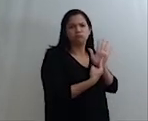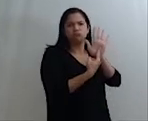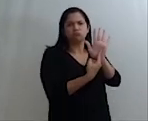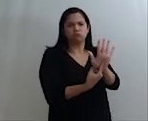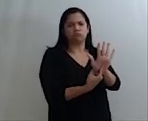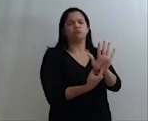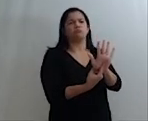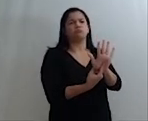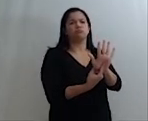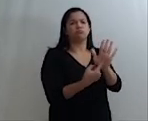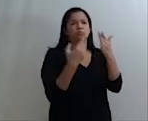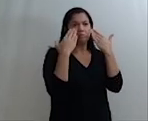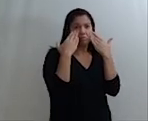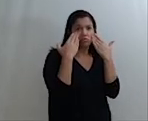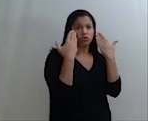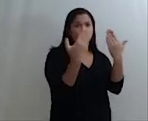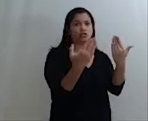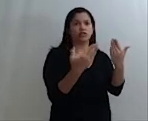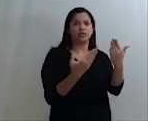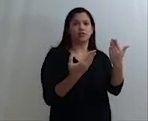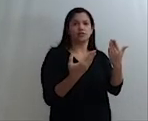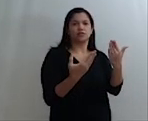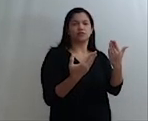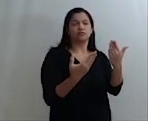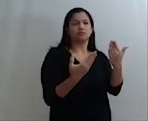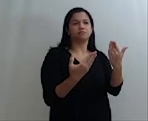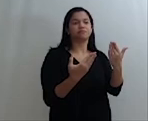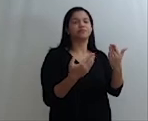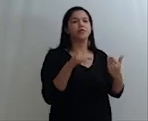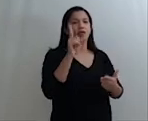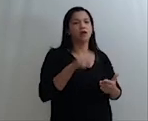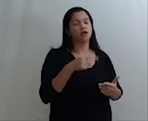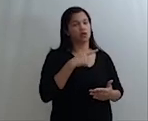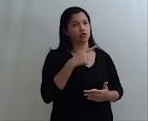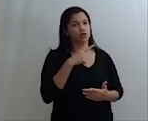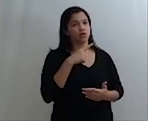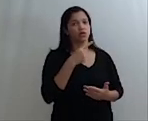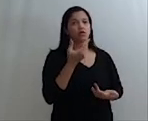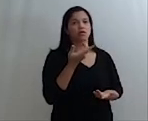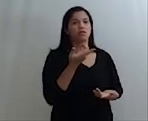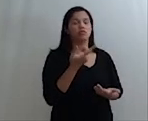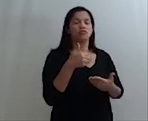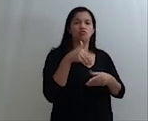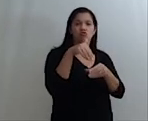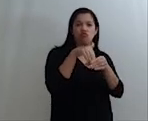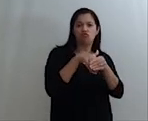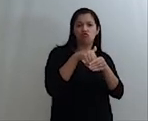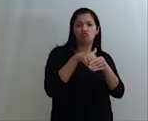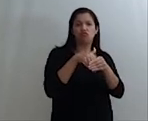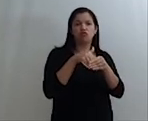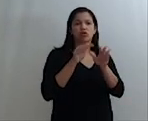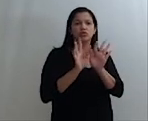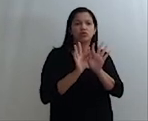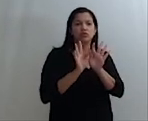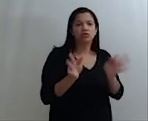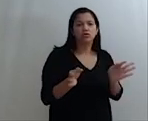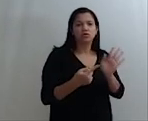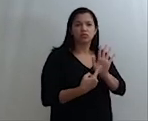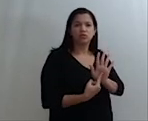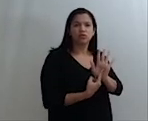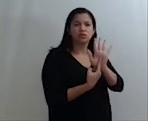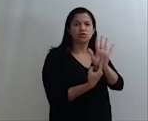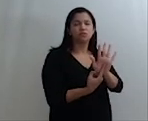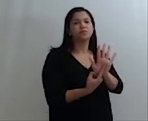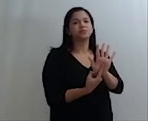eh incontestada eu eu tenho um pequeno voto visto ou seja Na verdade eu trago apenas a a a a